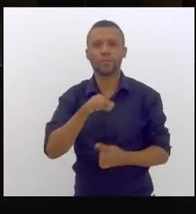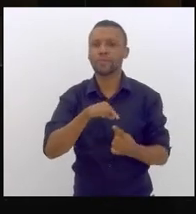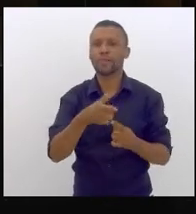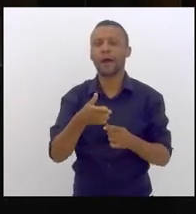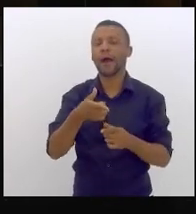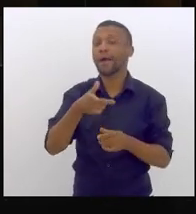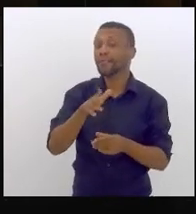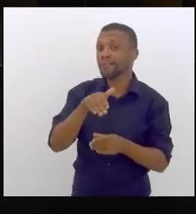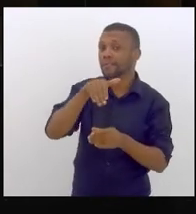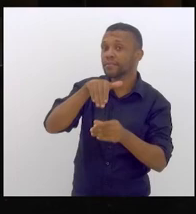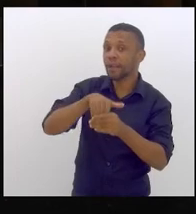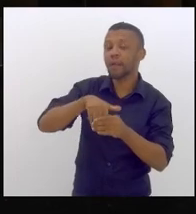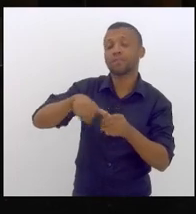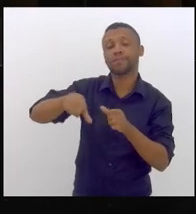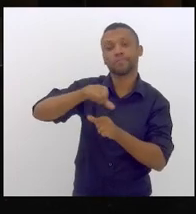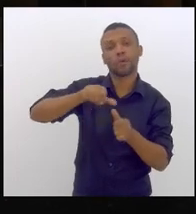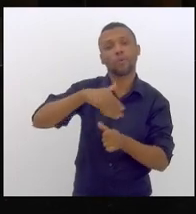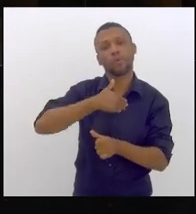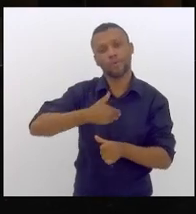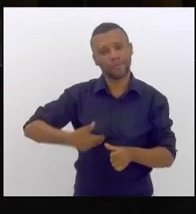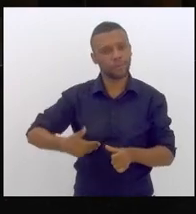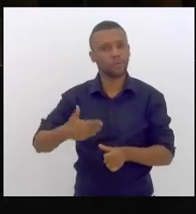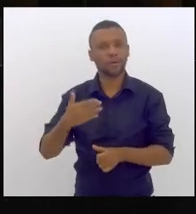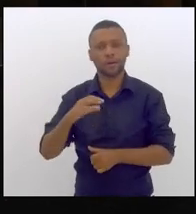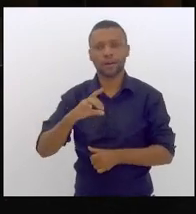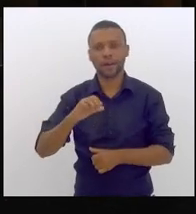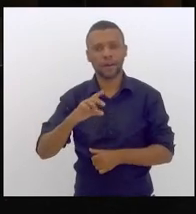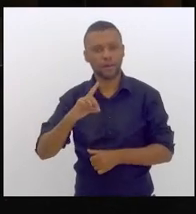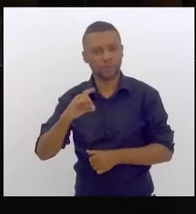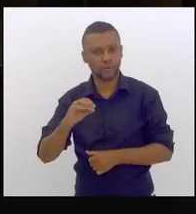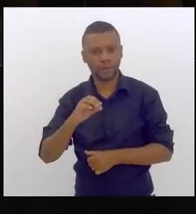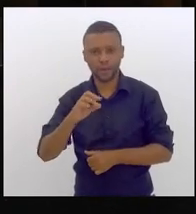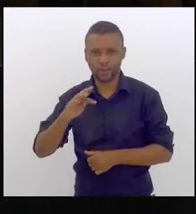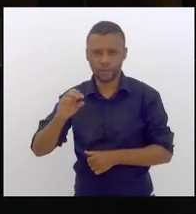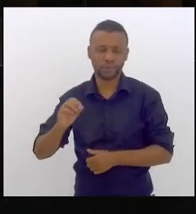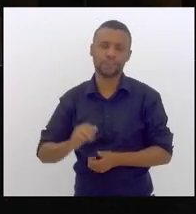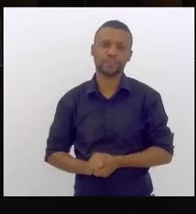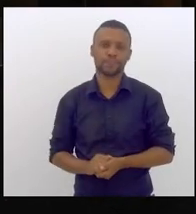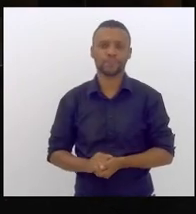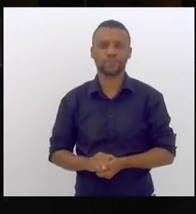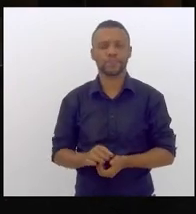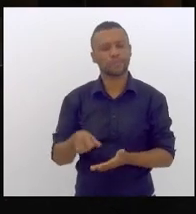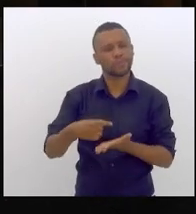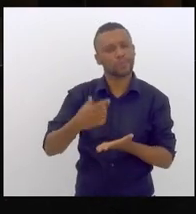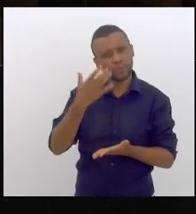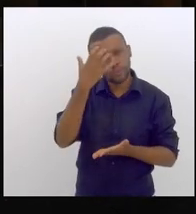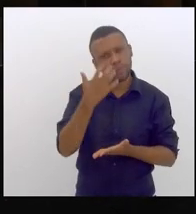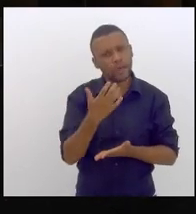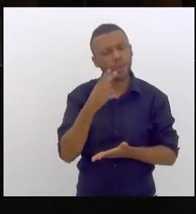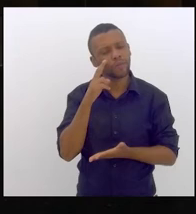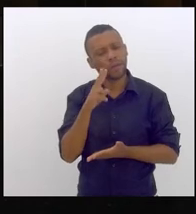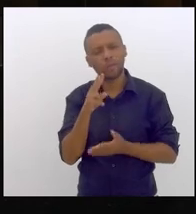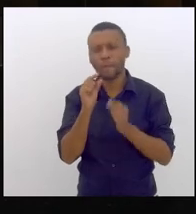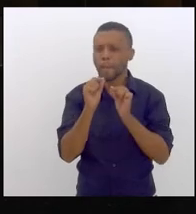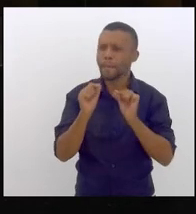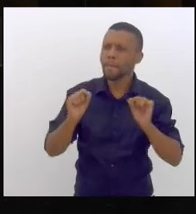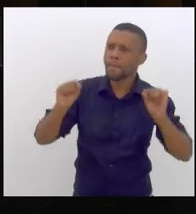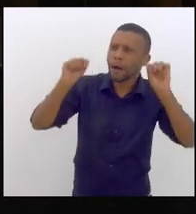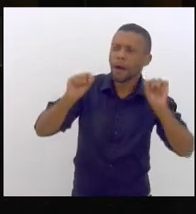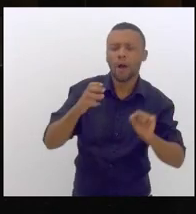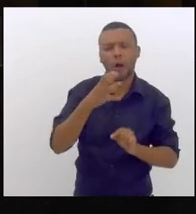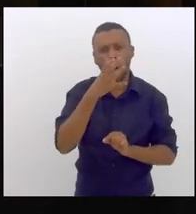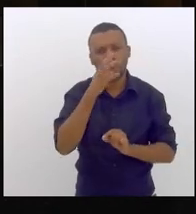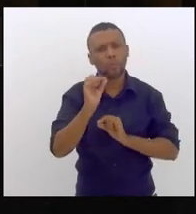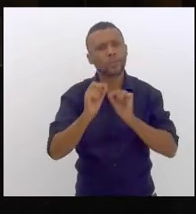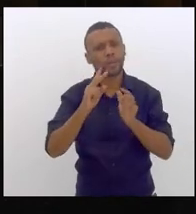reeleger o então governador do Estado, Cláudio Castro. Então, isso é muito sério. Tudo que a gente está vendo e observando o